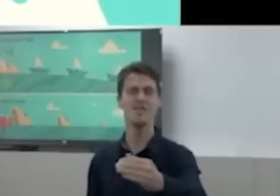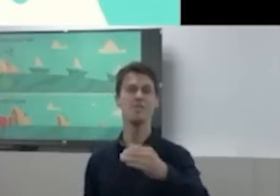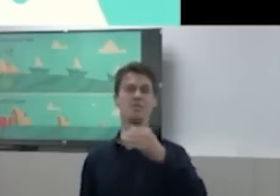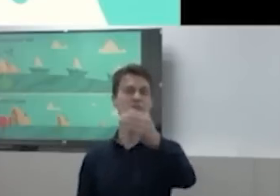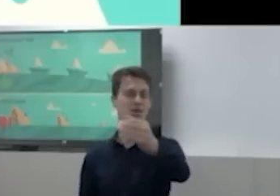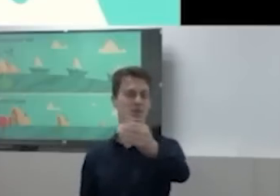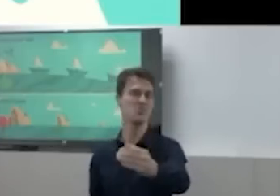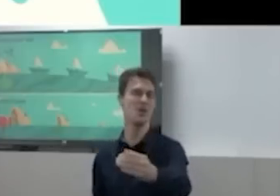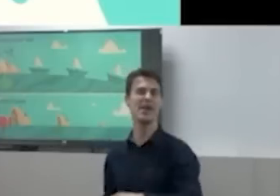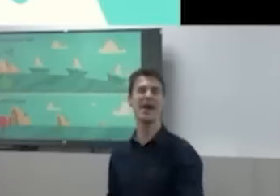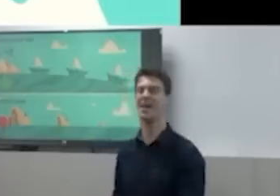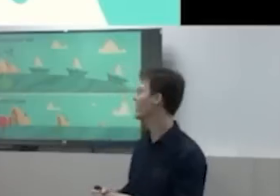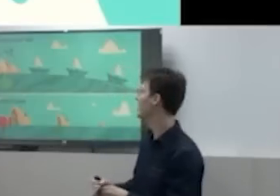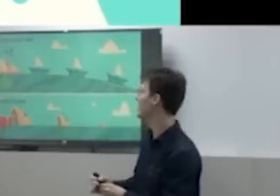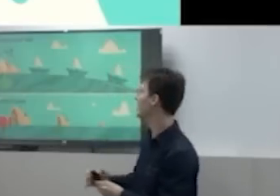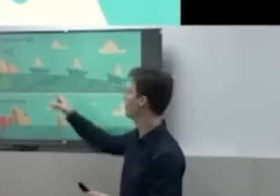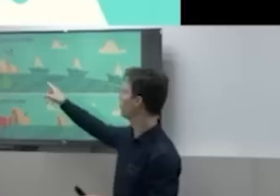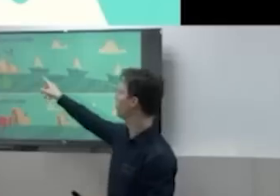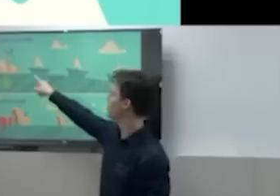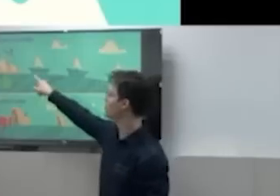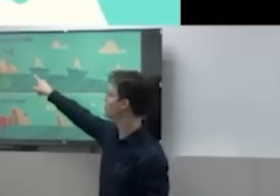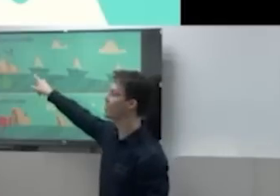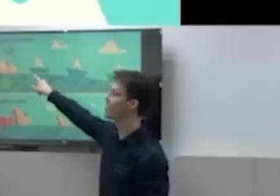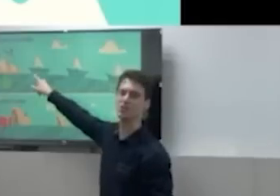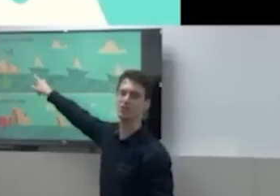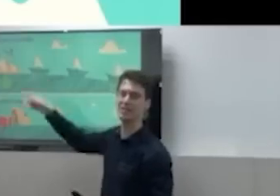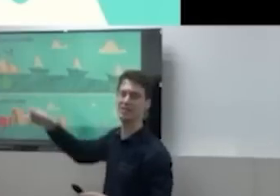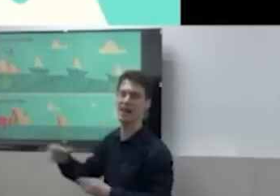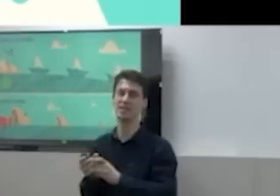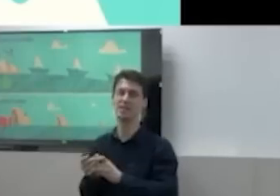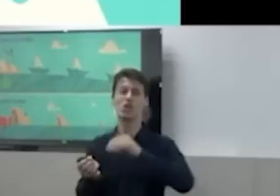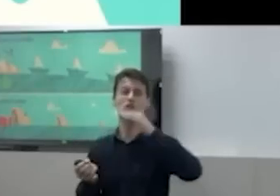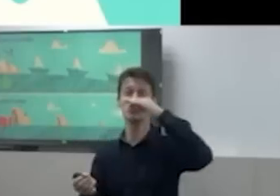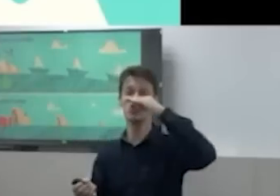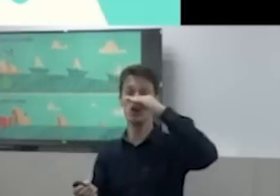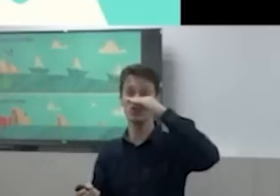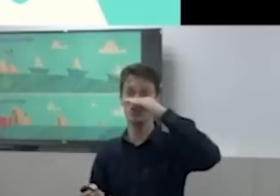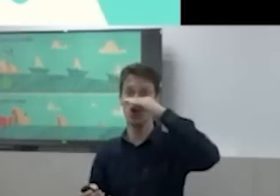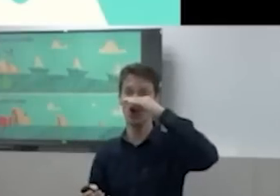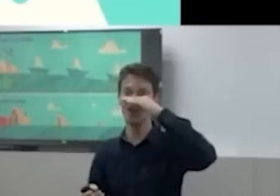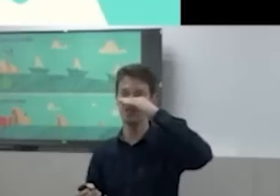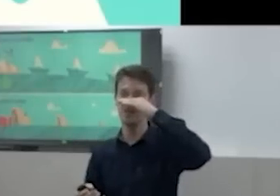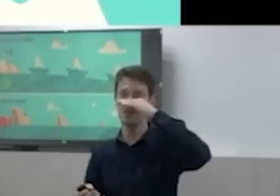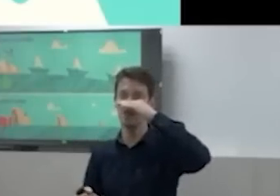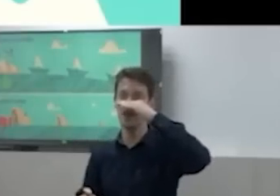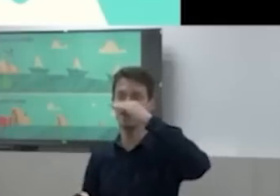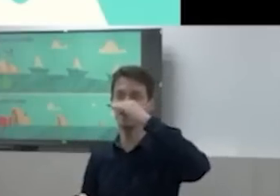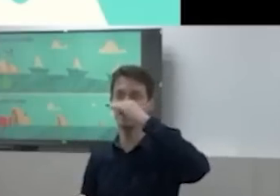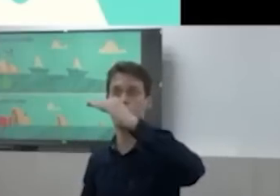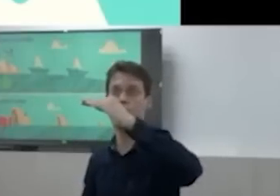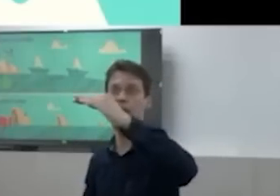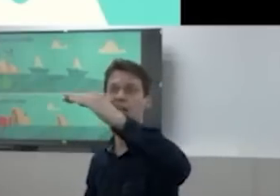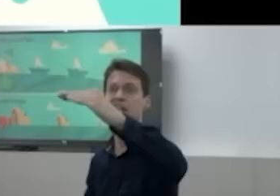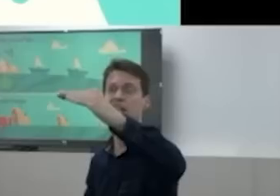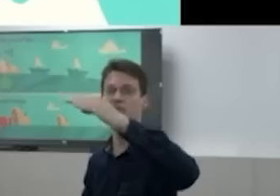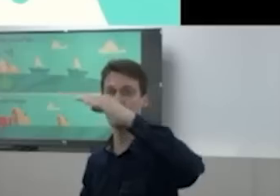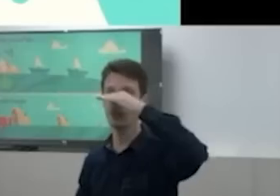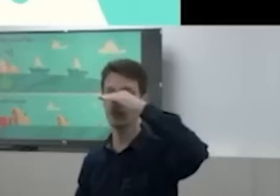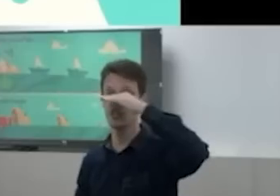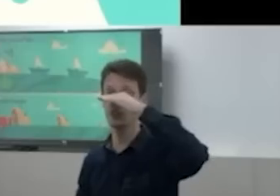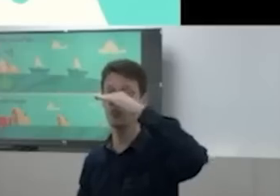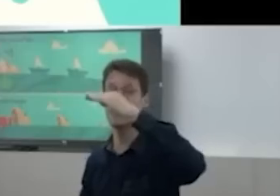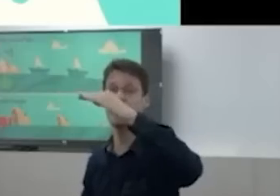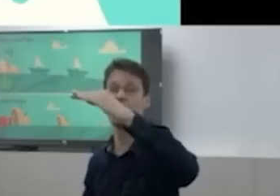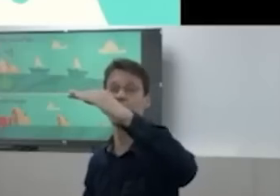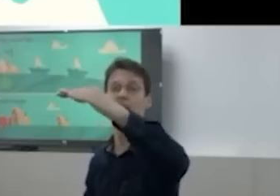à costa, muito próximo à praia. Então eu vejo ele na totalidade. E os nossos olhos veem a linha